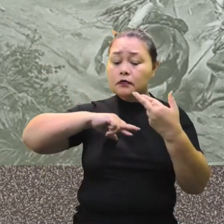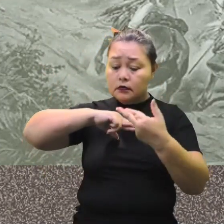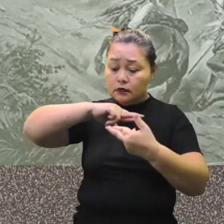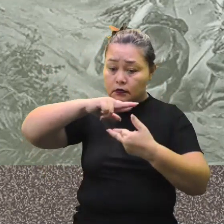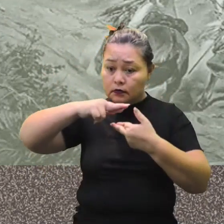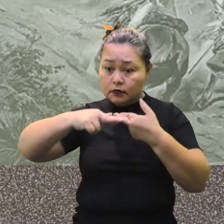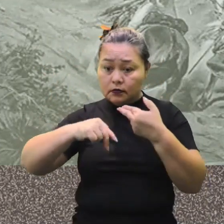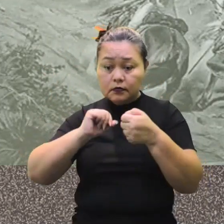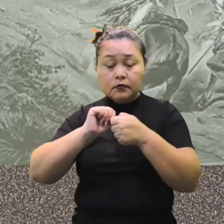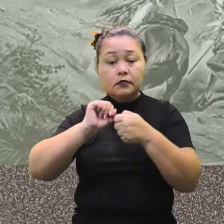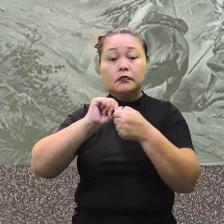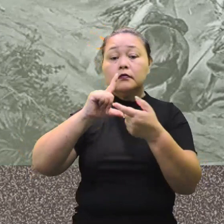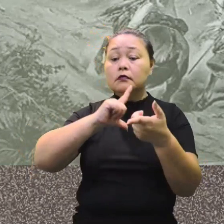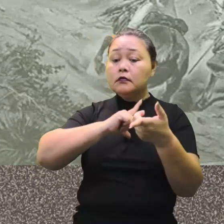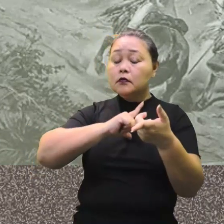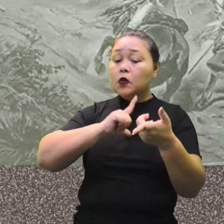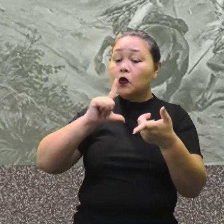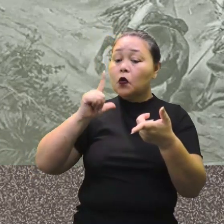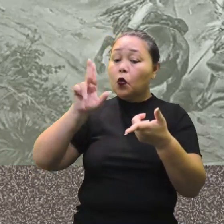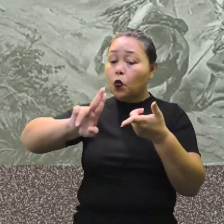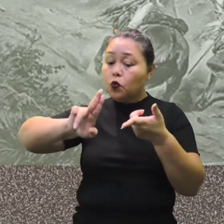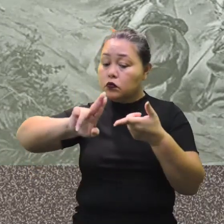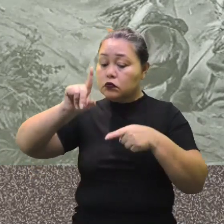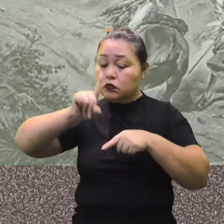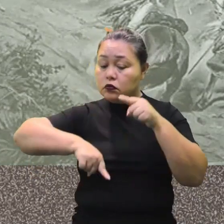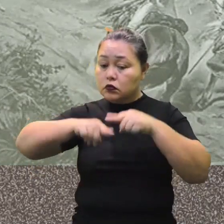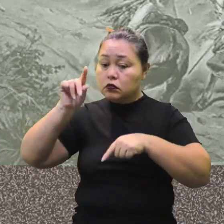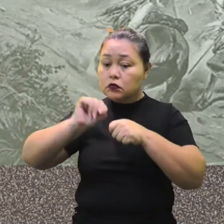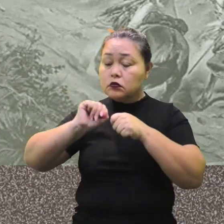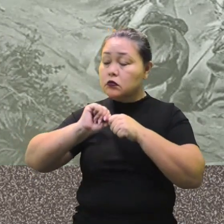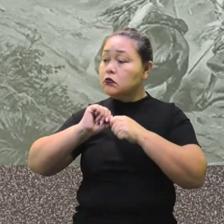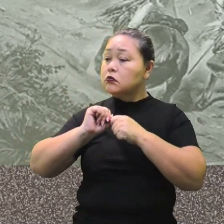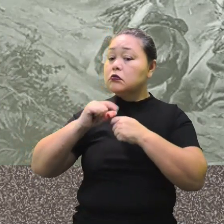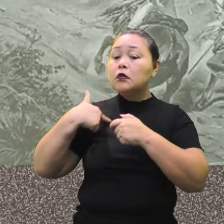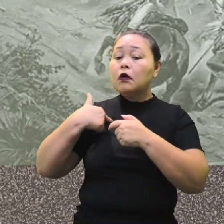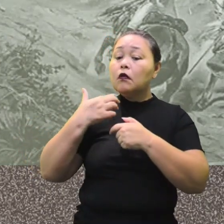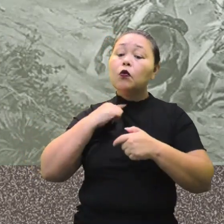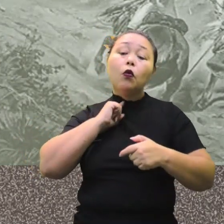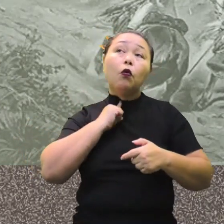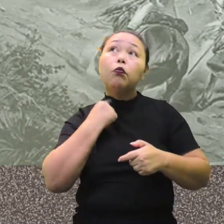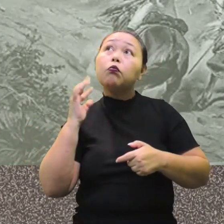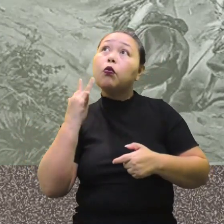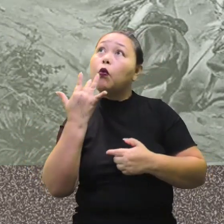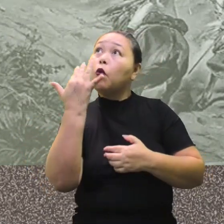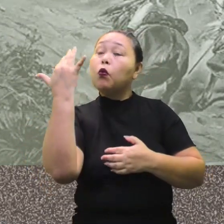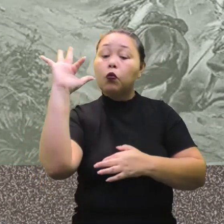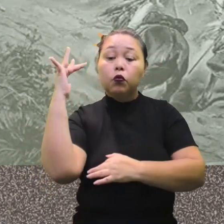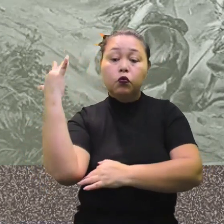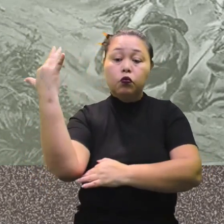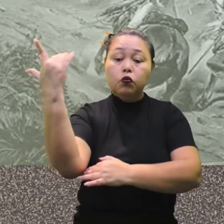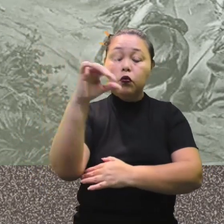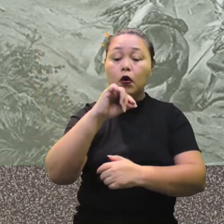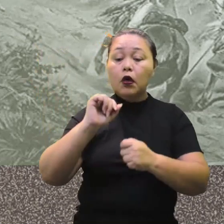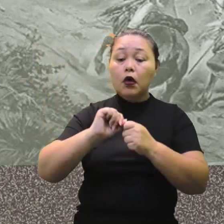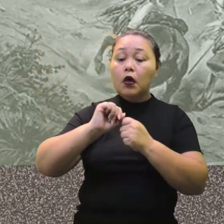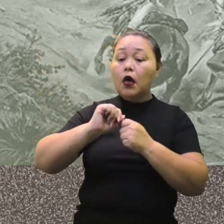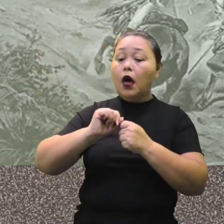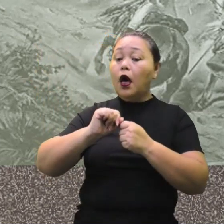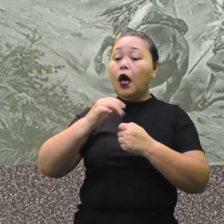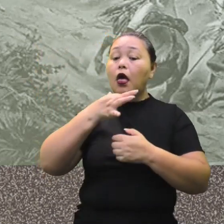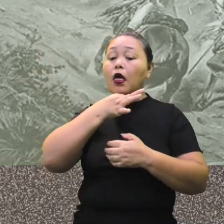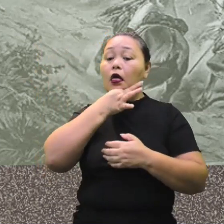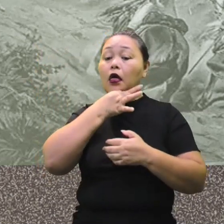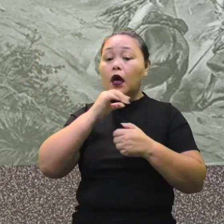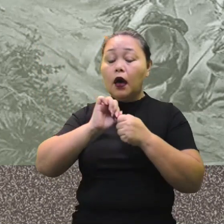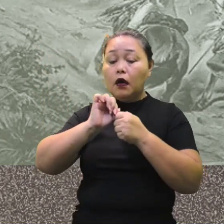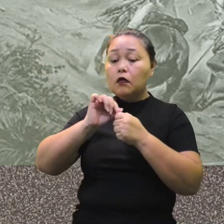tem consumido menos esses produtos que poluem a natureza? O que, que vocês estão fazendo com as garrafas que são